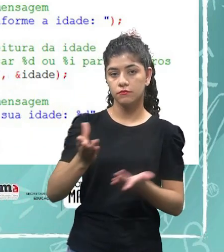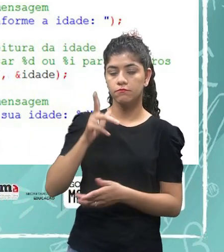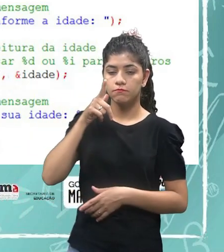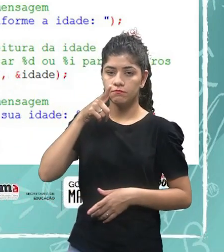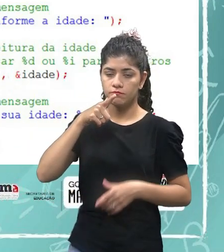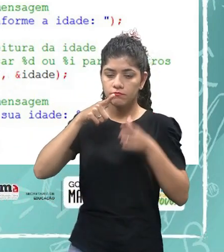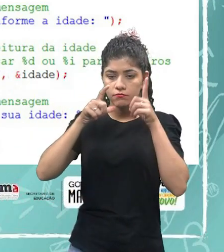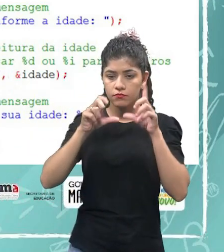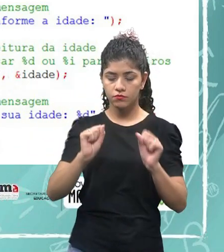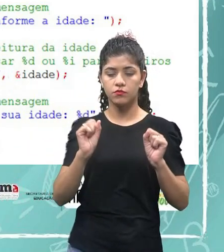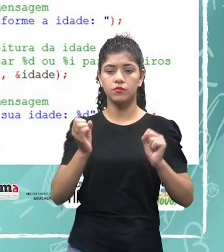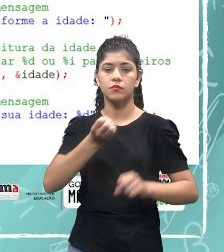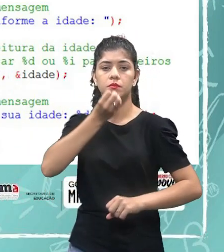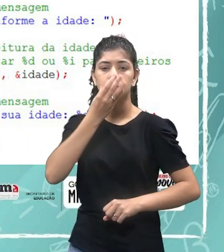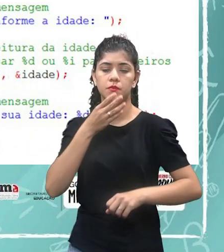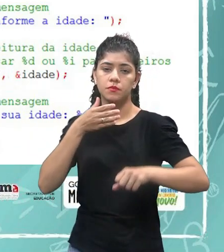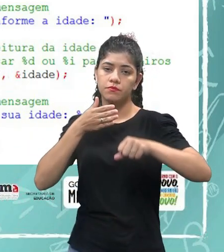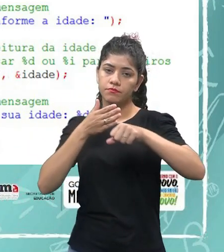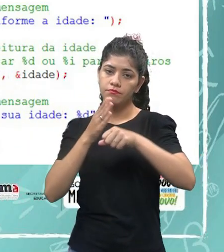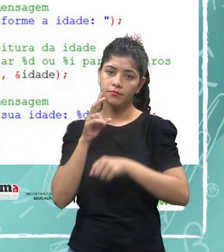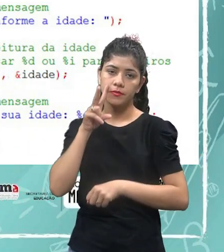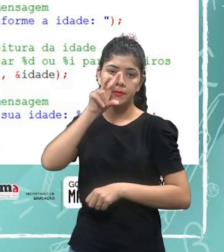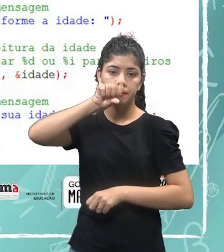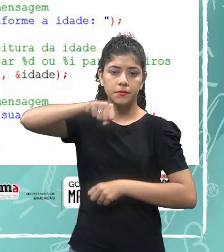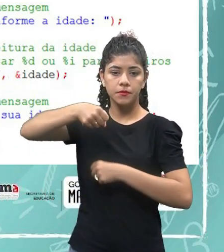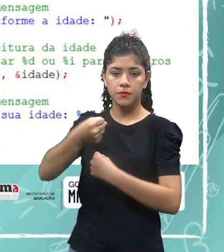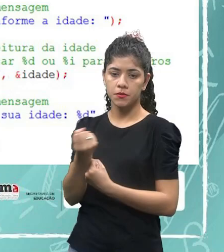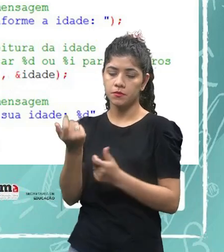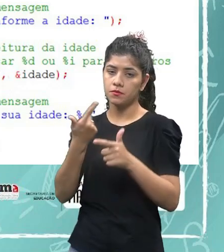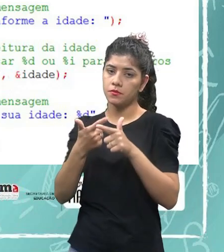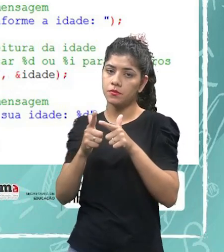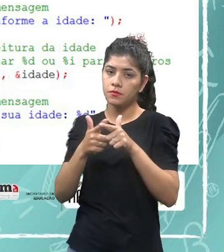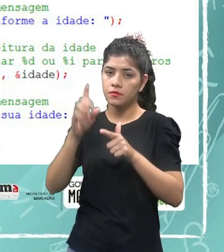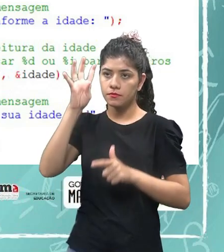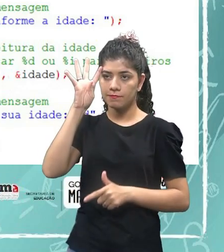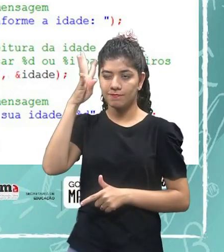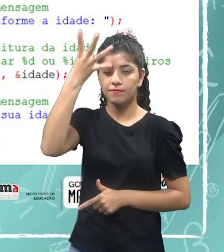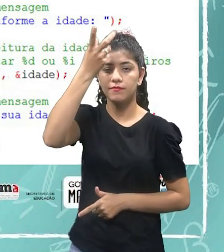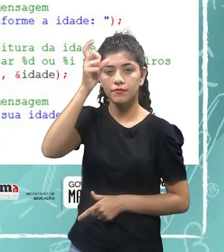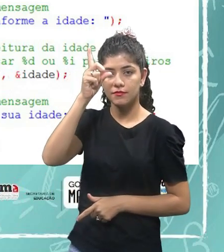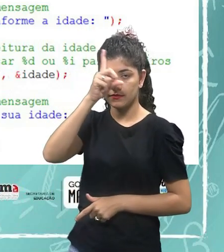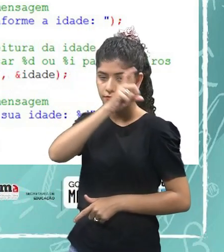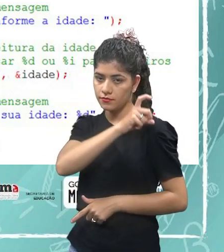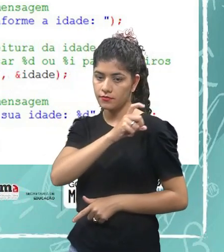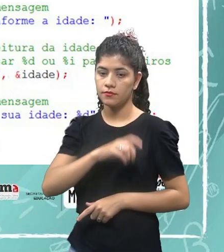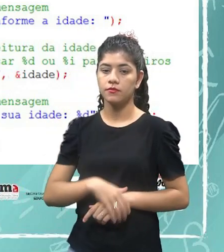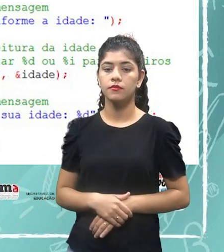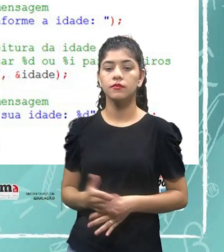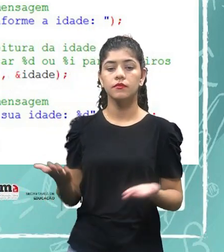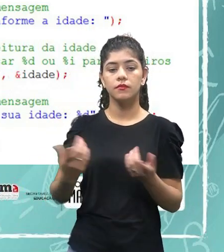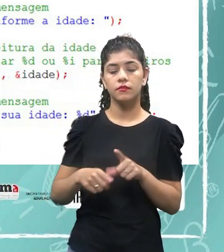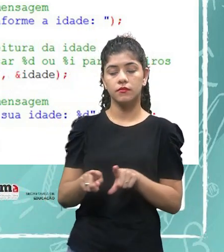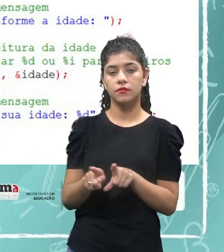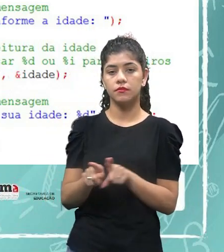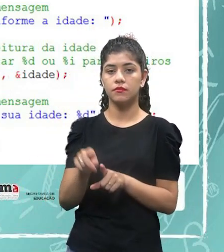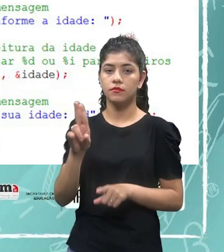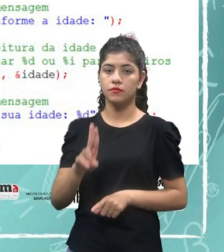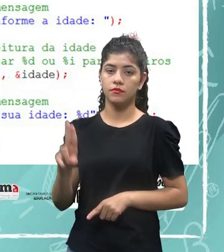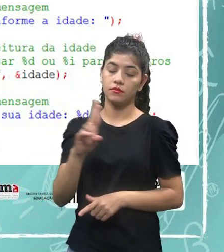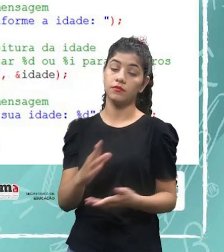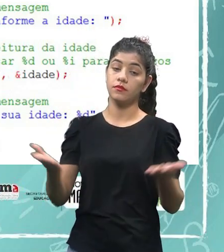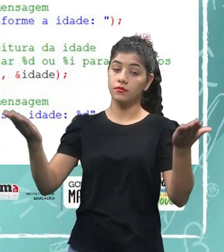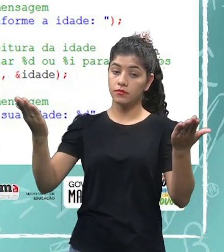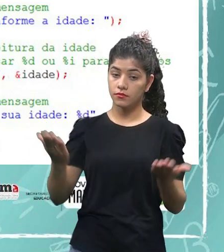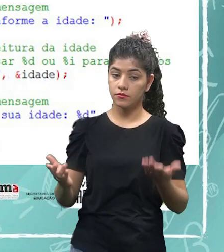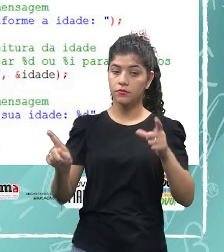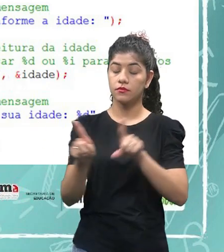com capacidade de resolução de problemas altamente complexos. Ainda muito utilizada nos dias de hoje,